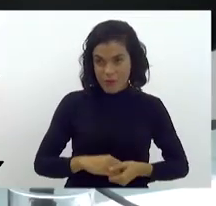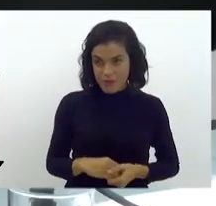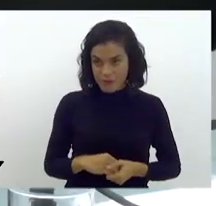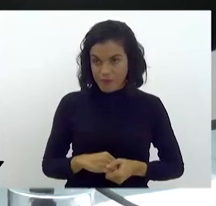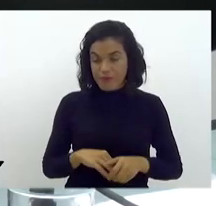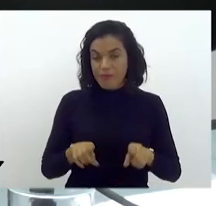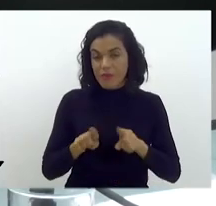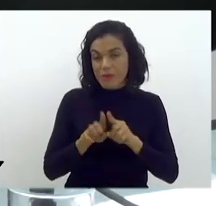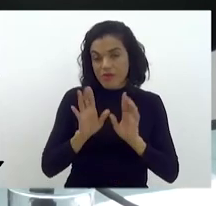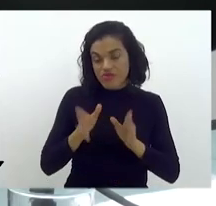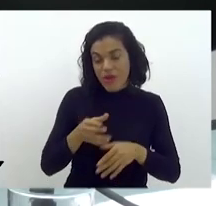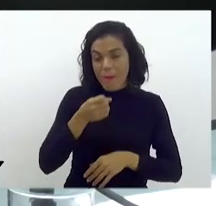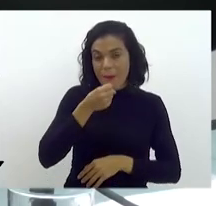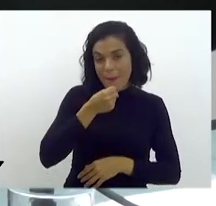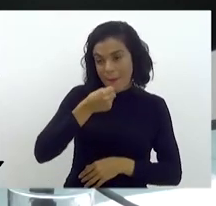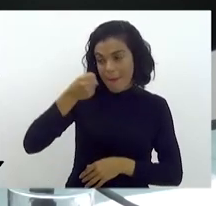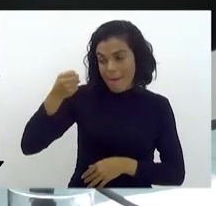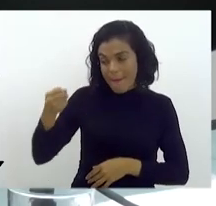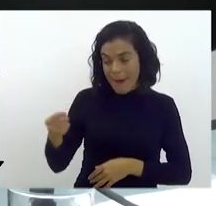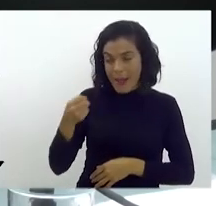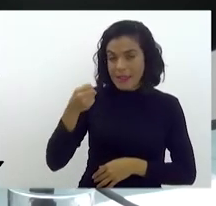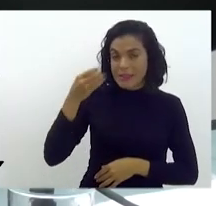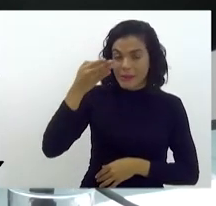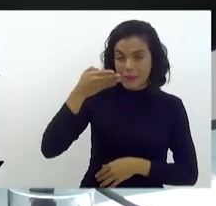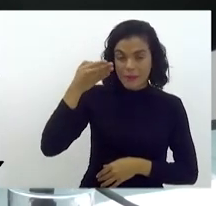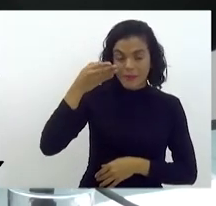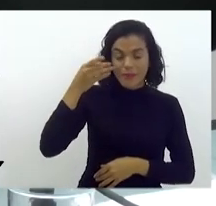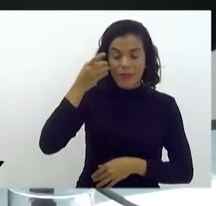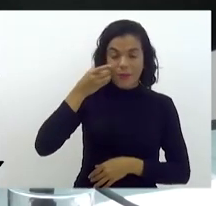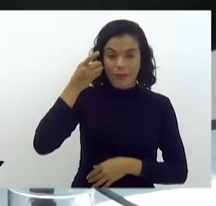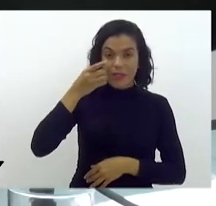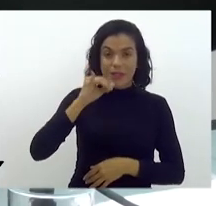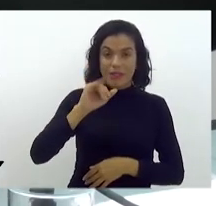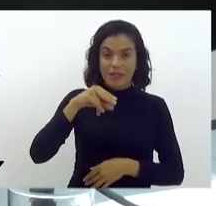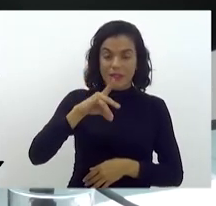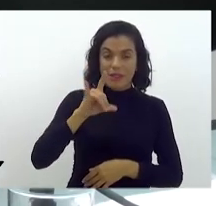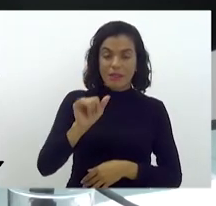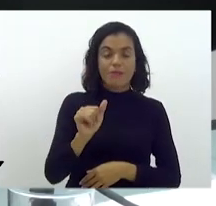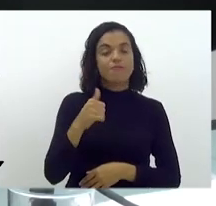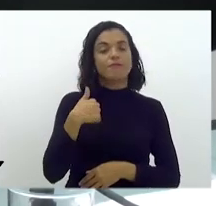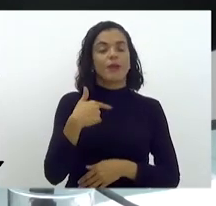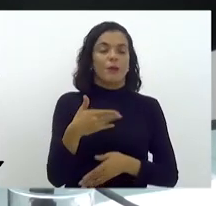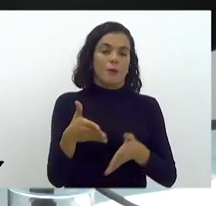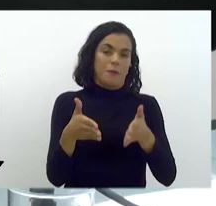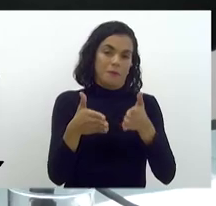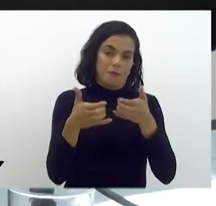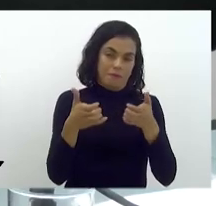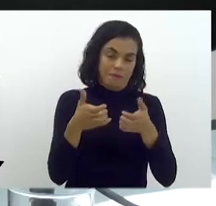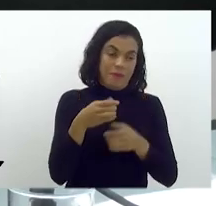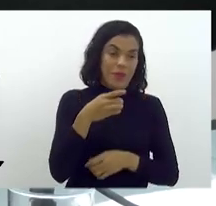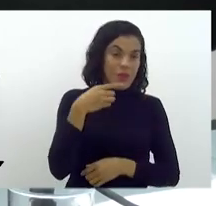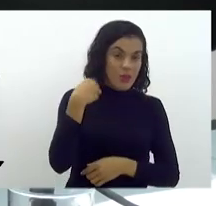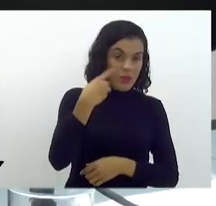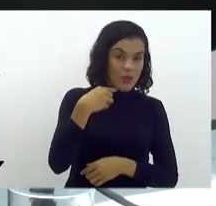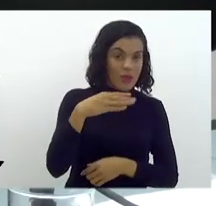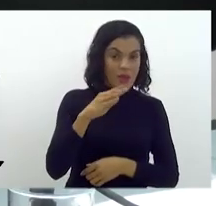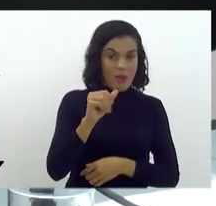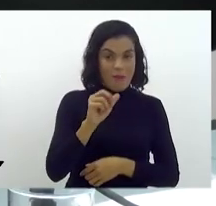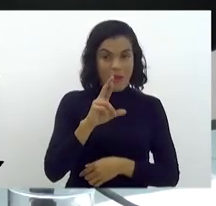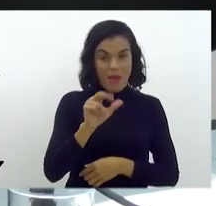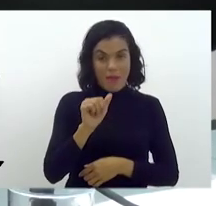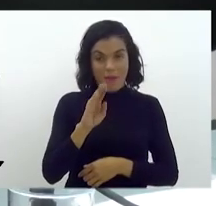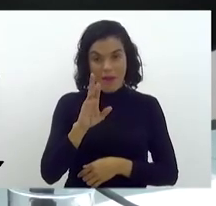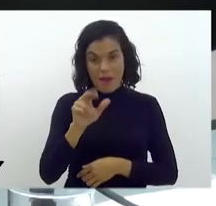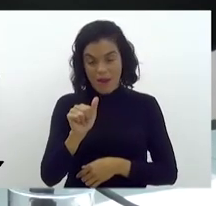encerrando passando para Deputado da intermelar a nossa relatora eu queria pedir tanta doutora Bárbara quanto